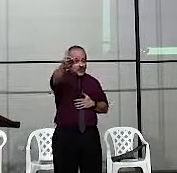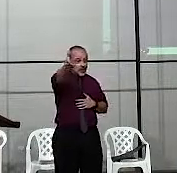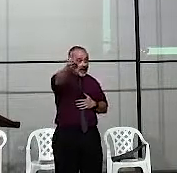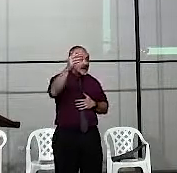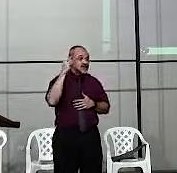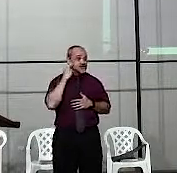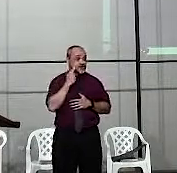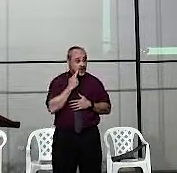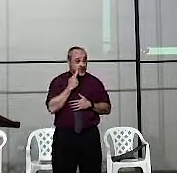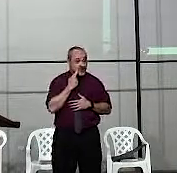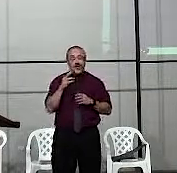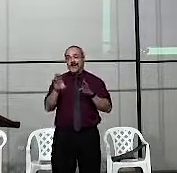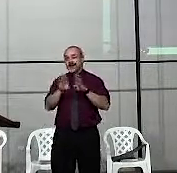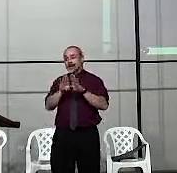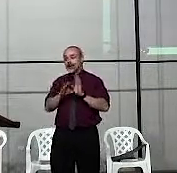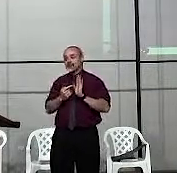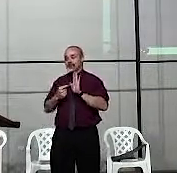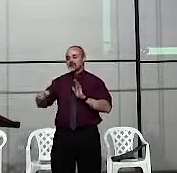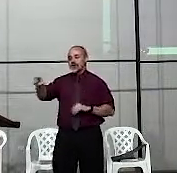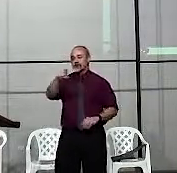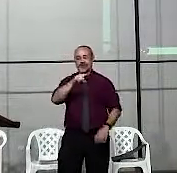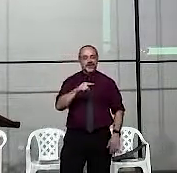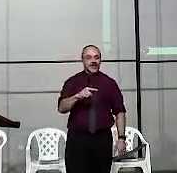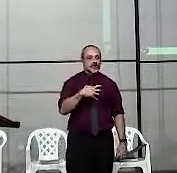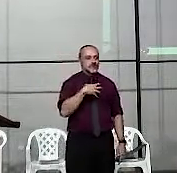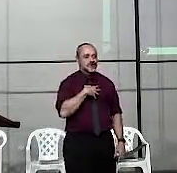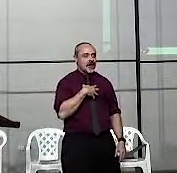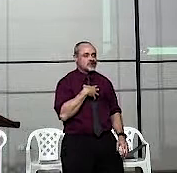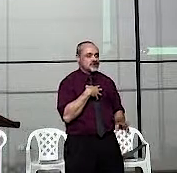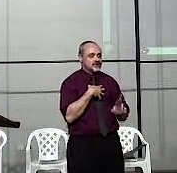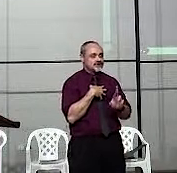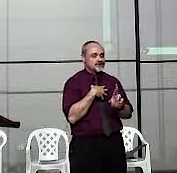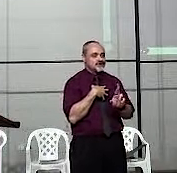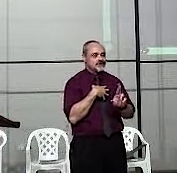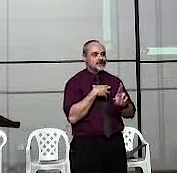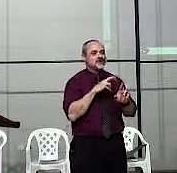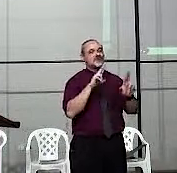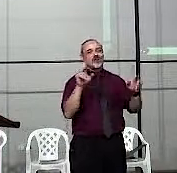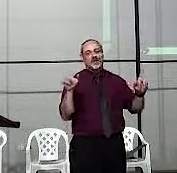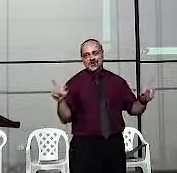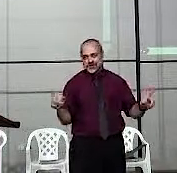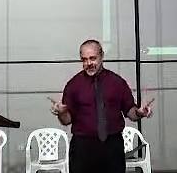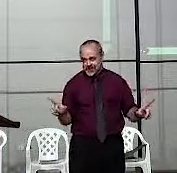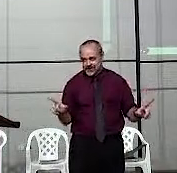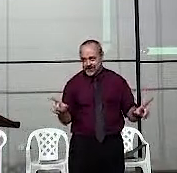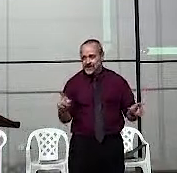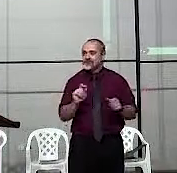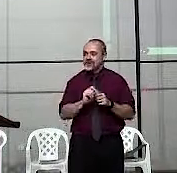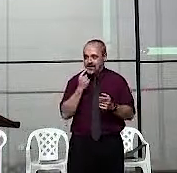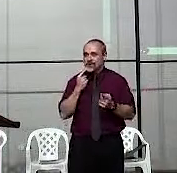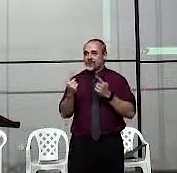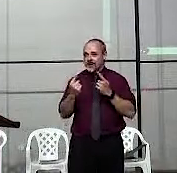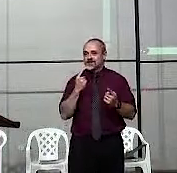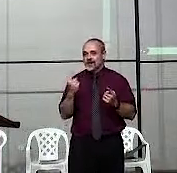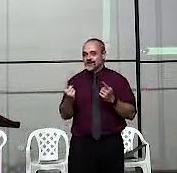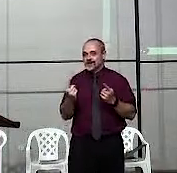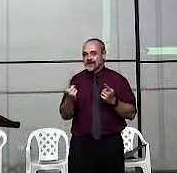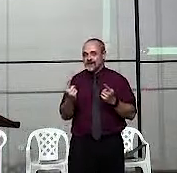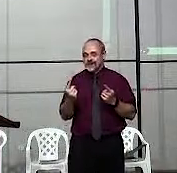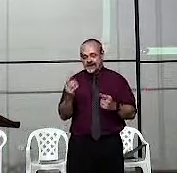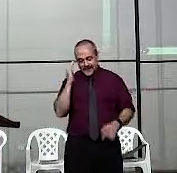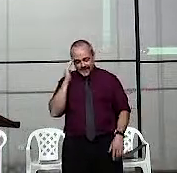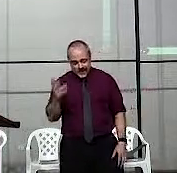comunicação com esses surdos e também para mostrar para vocês um jeito diferente de fazer a